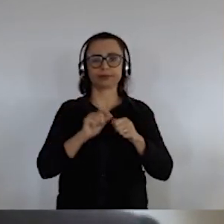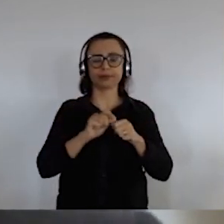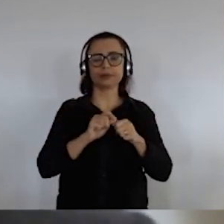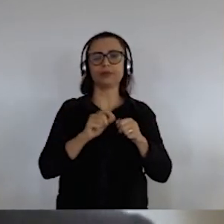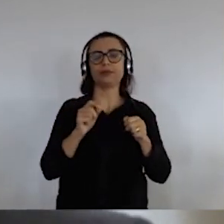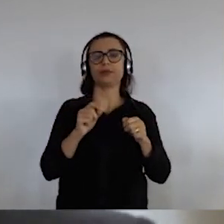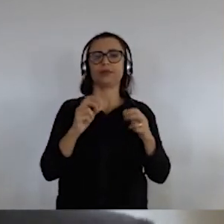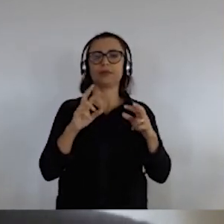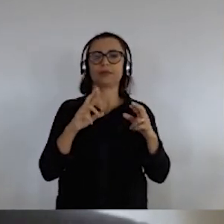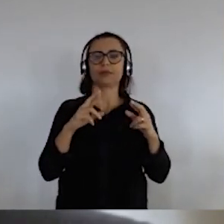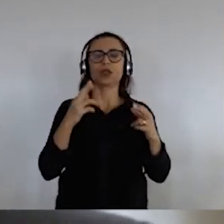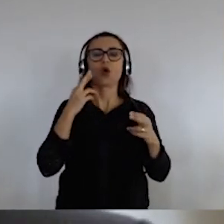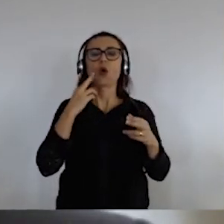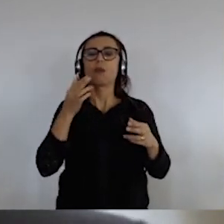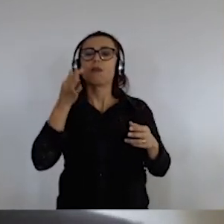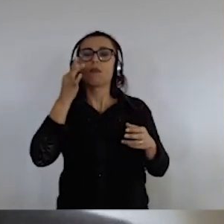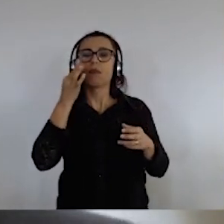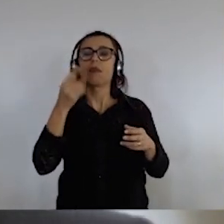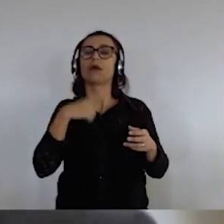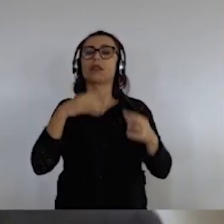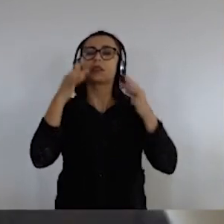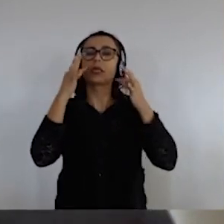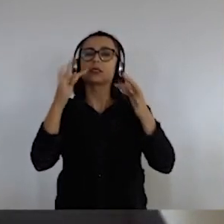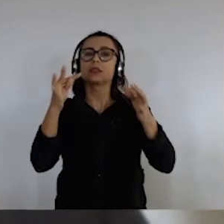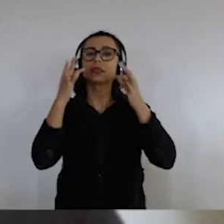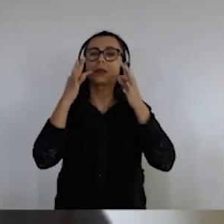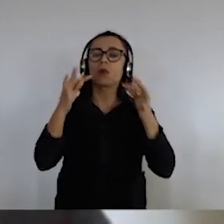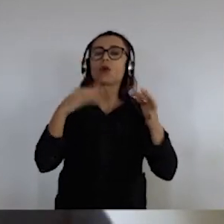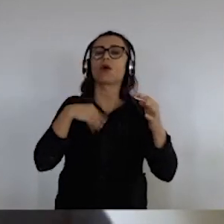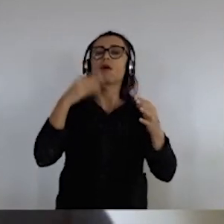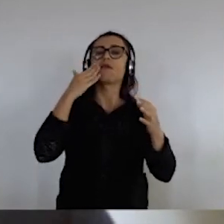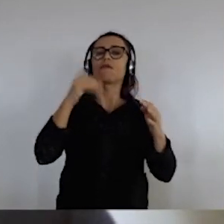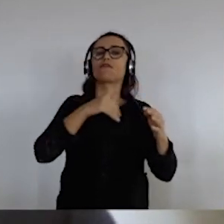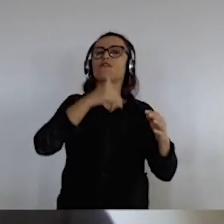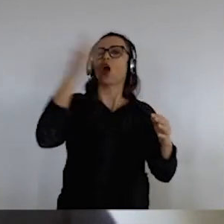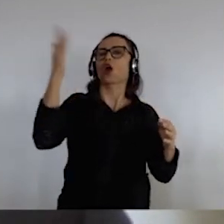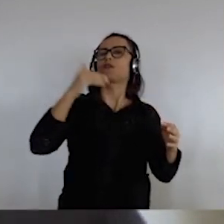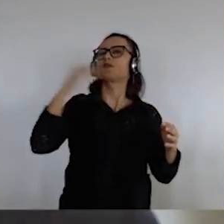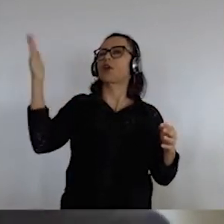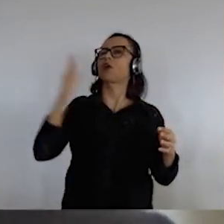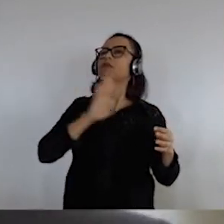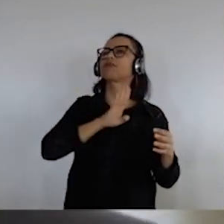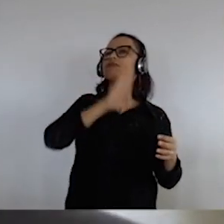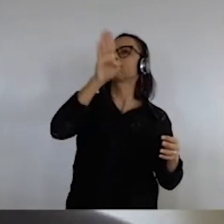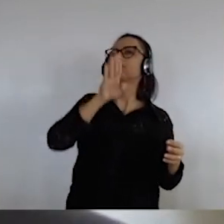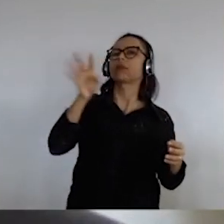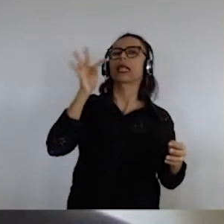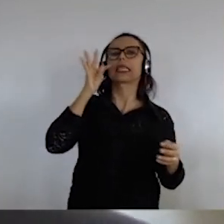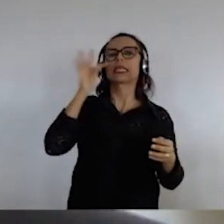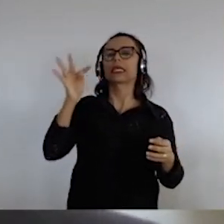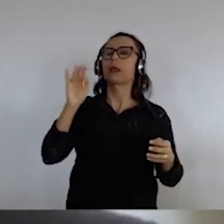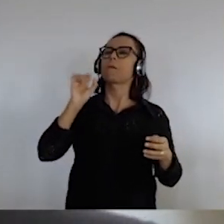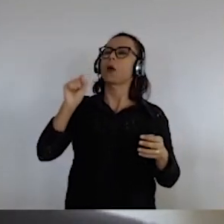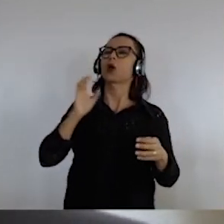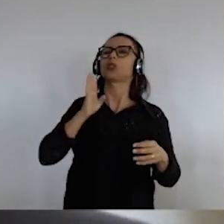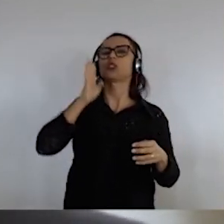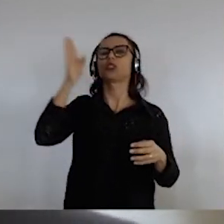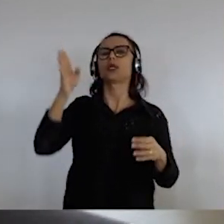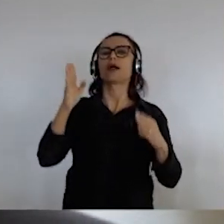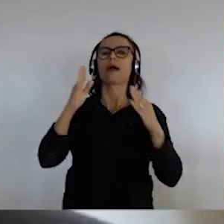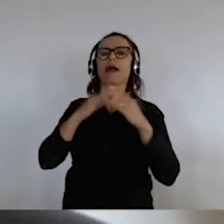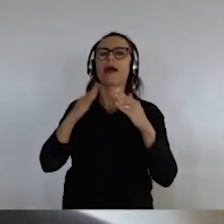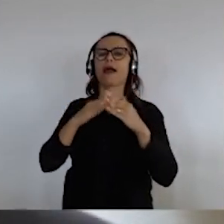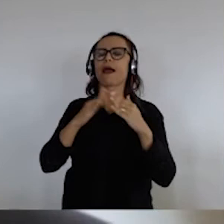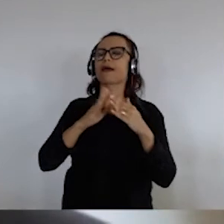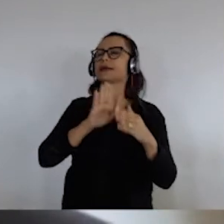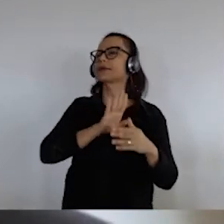reunir, tomar depoimentos de testemunhas fora dos fóruns, né? Seja na residência das